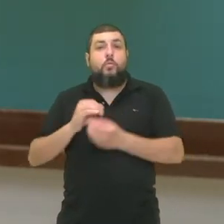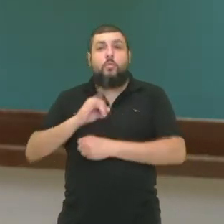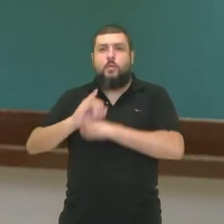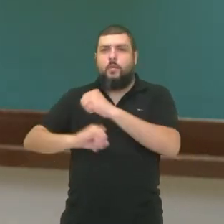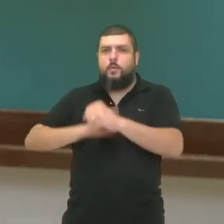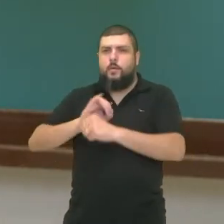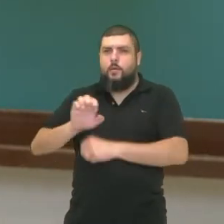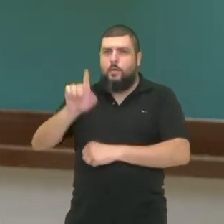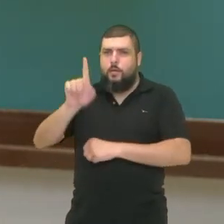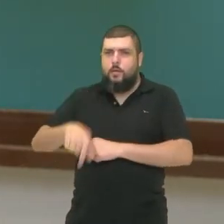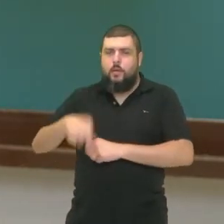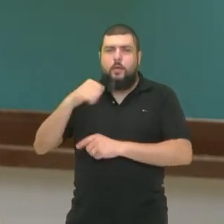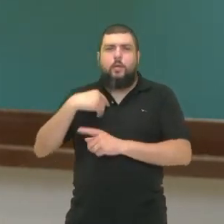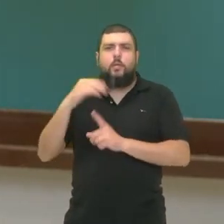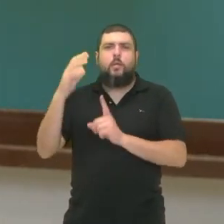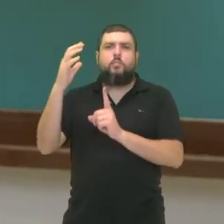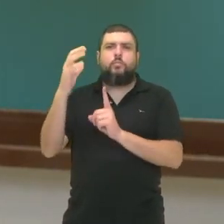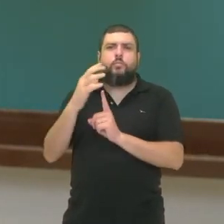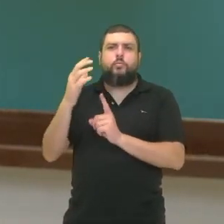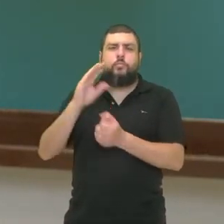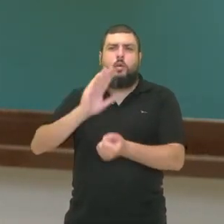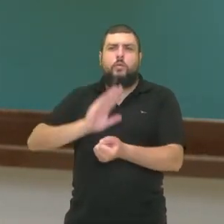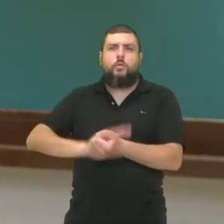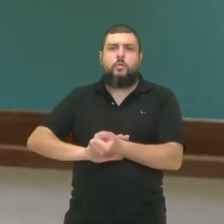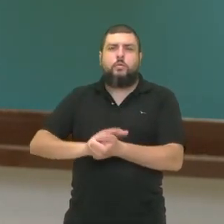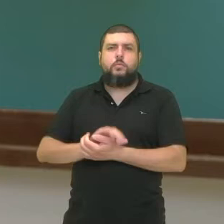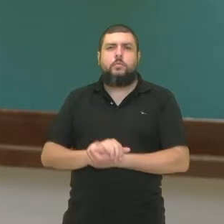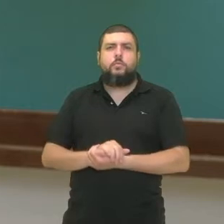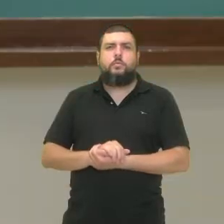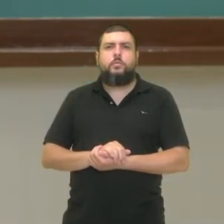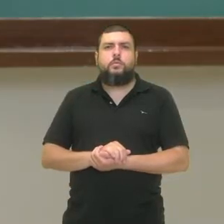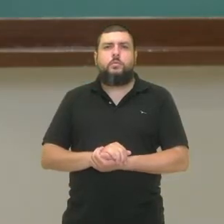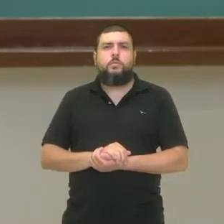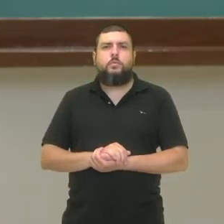uma imposição viciosa. Eu fundamentei isso.